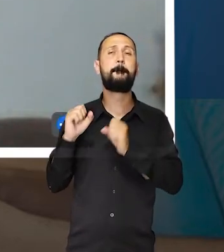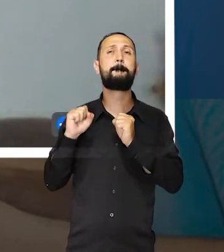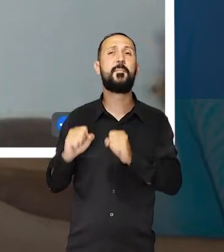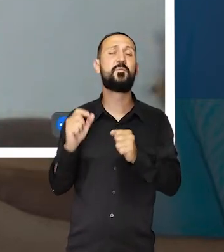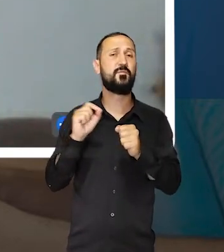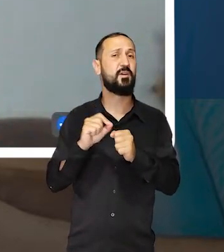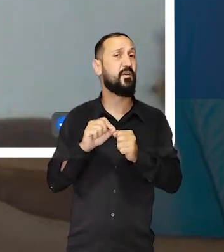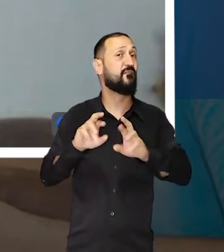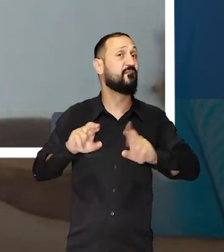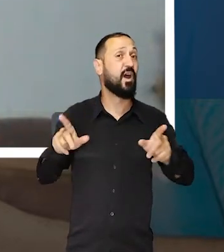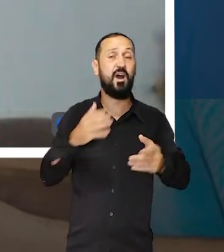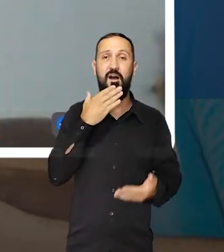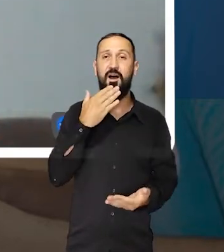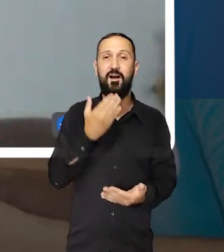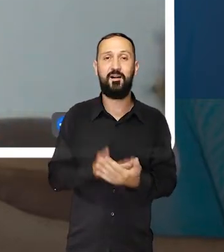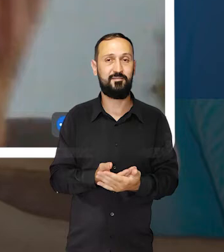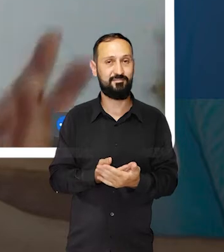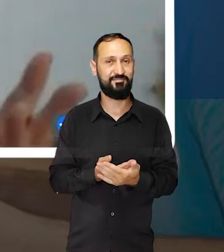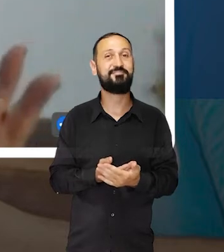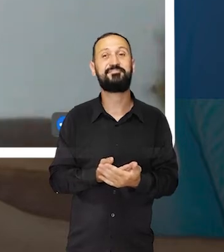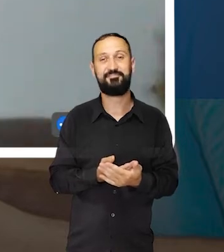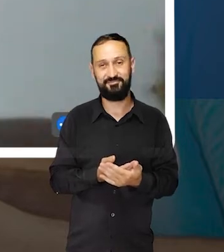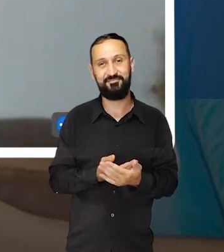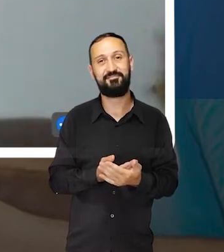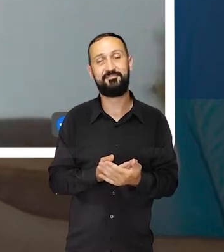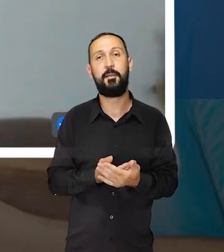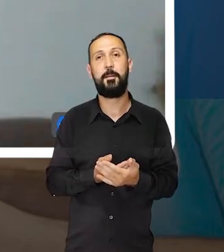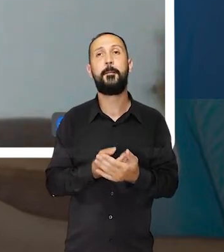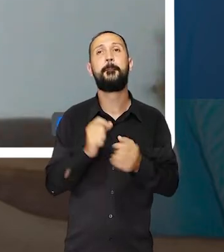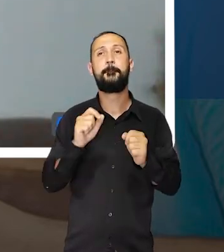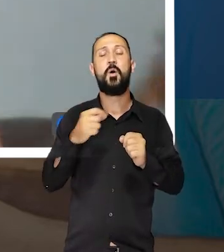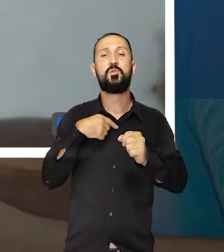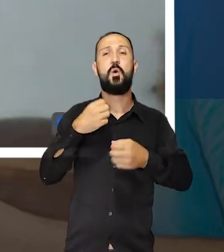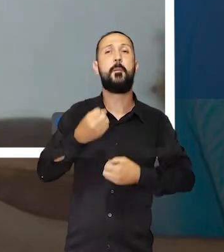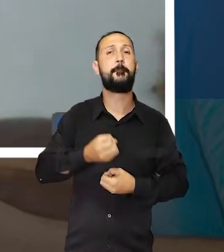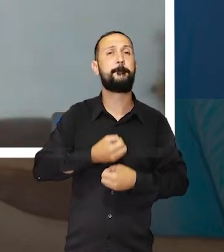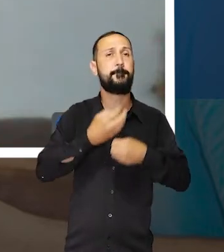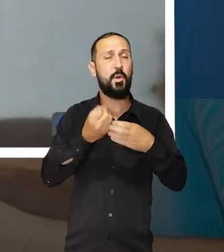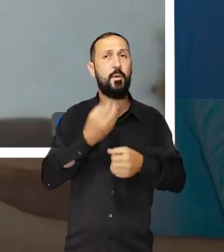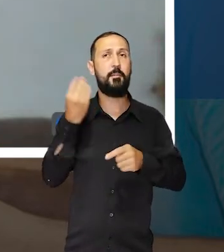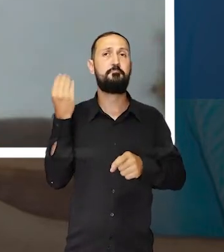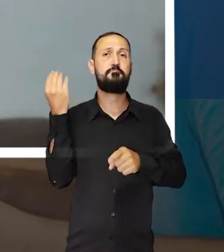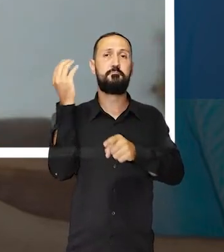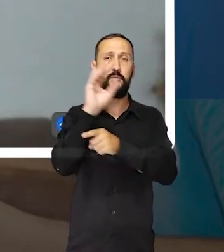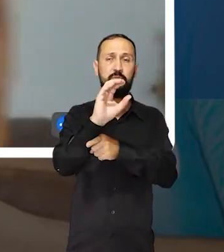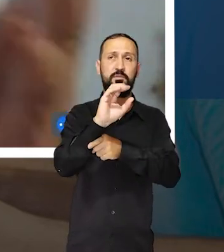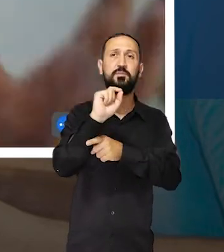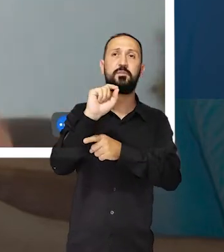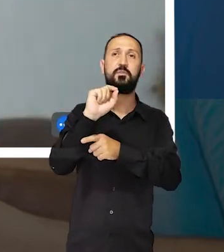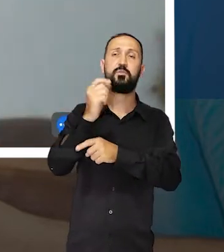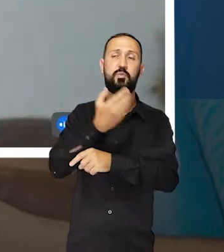fazer isso num nível incrível. Podem postar os seus poemas, podem receber os